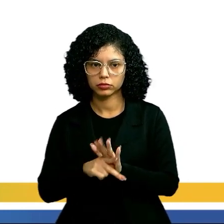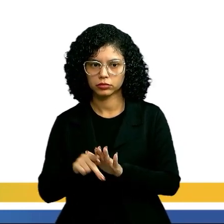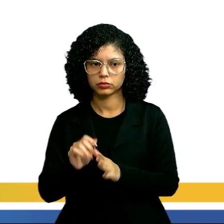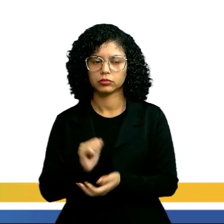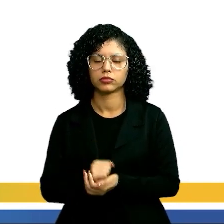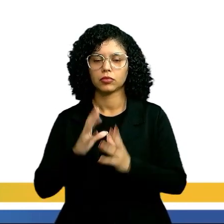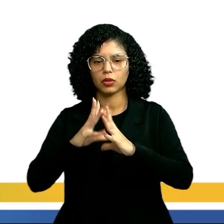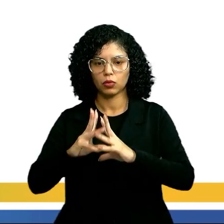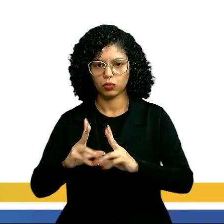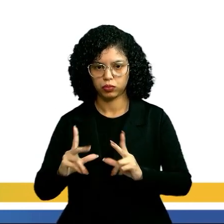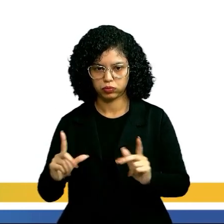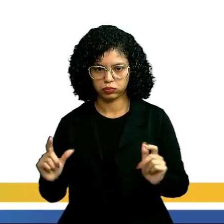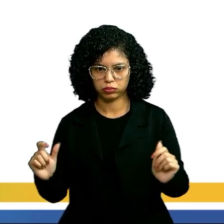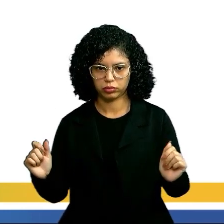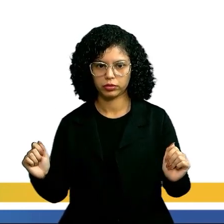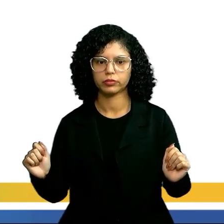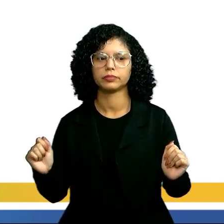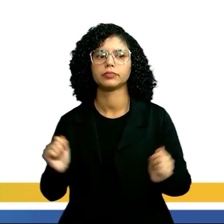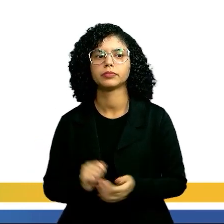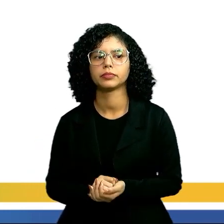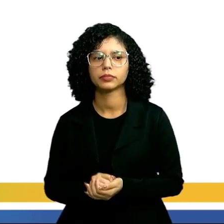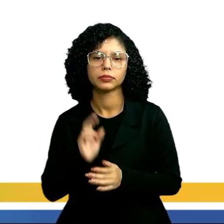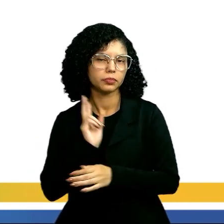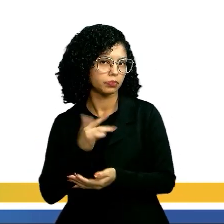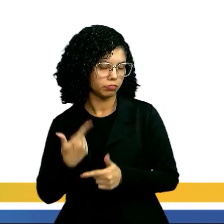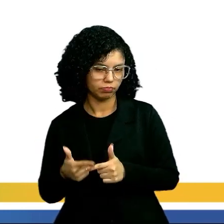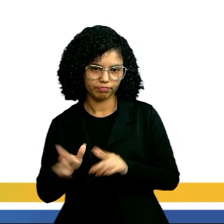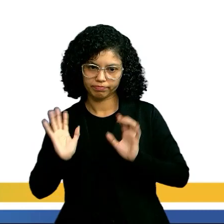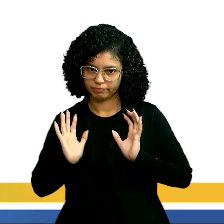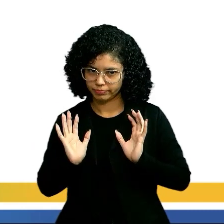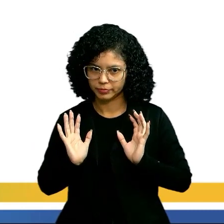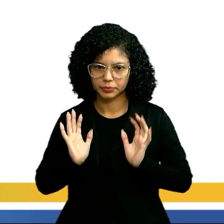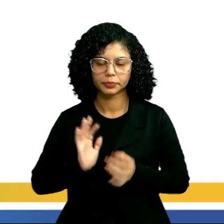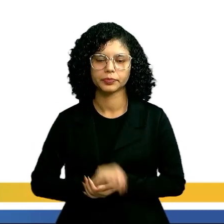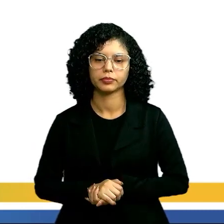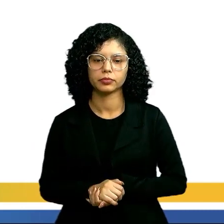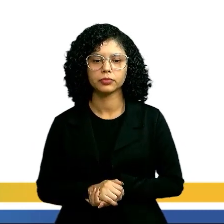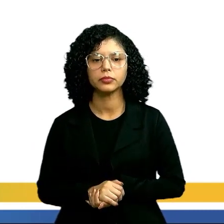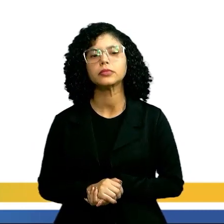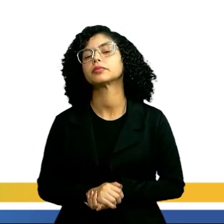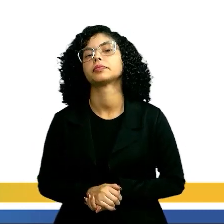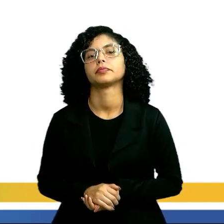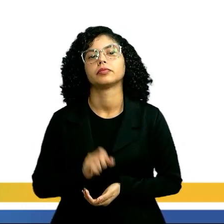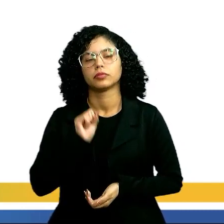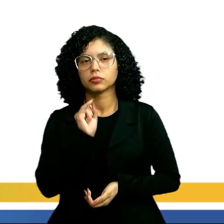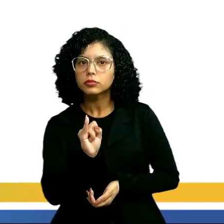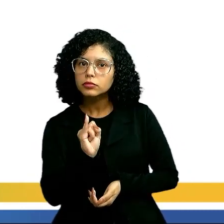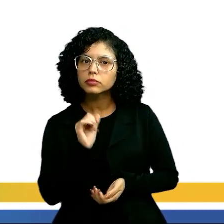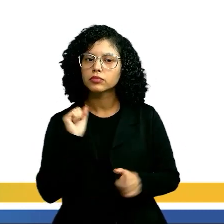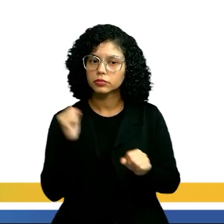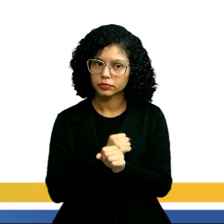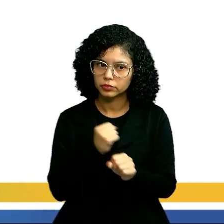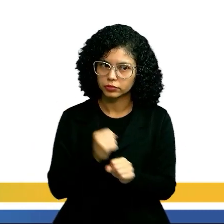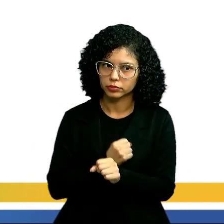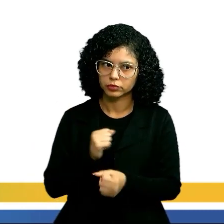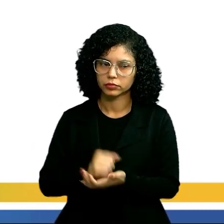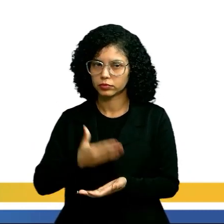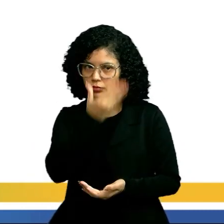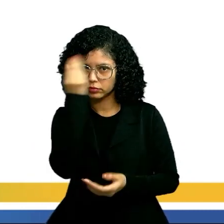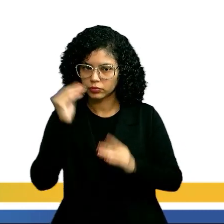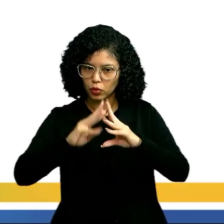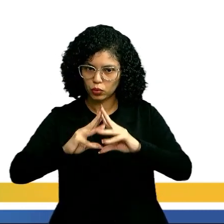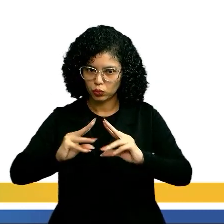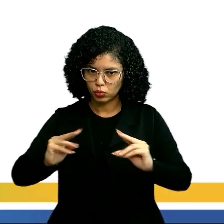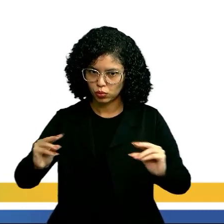os decompositores representados, sem problema, tá? Só que se vocês tivessem construído isso aí, não esqueçam